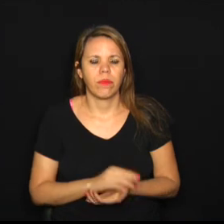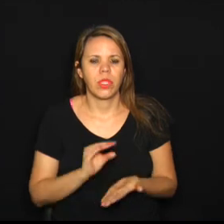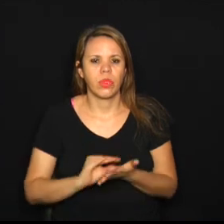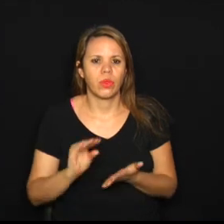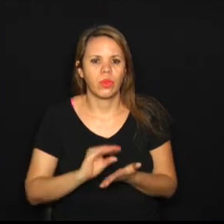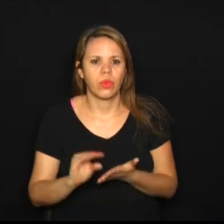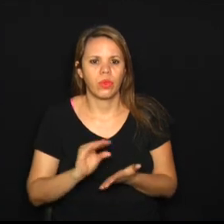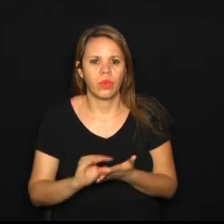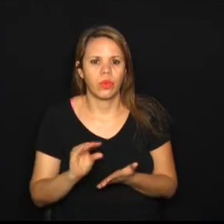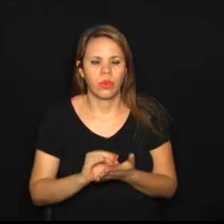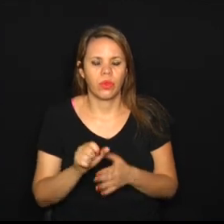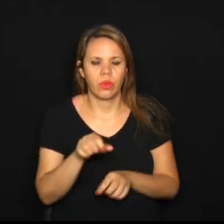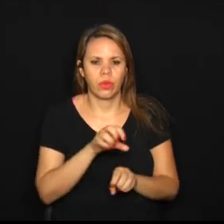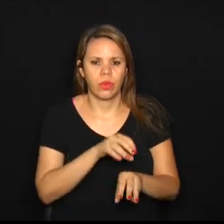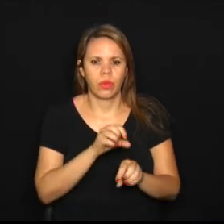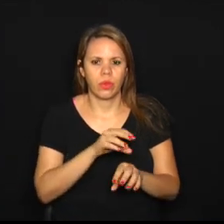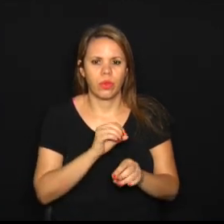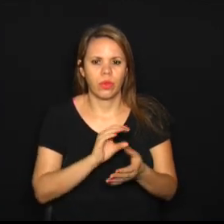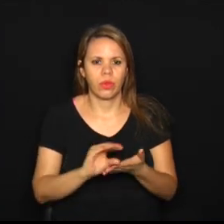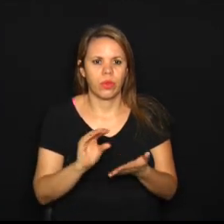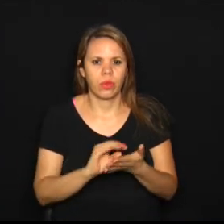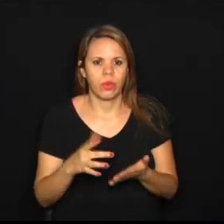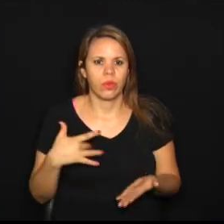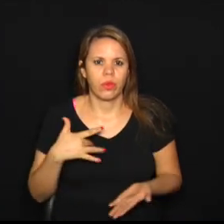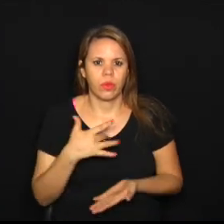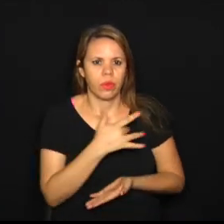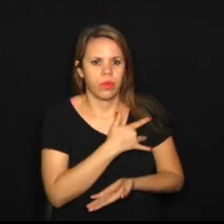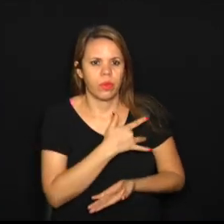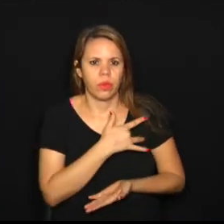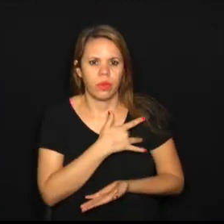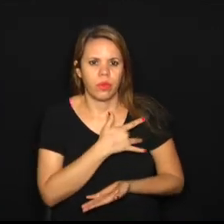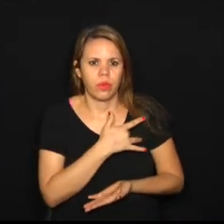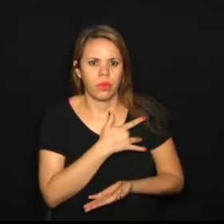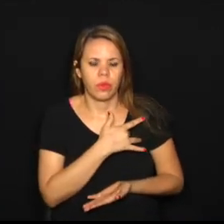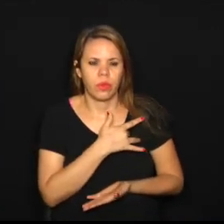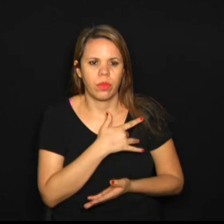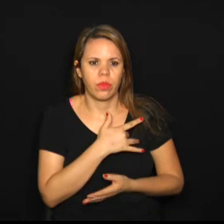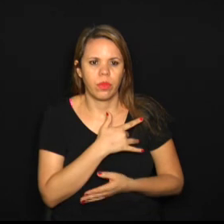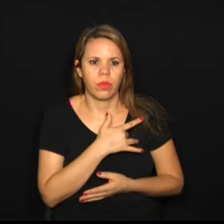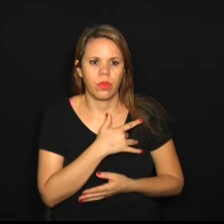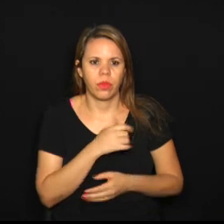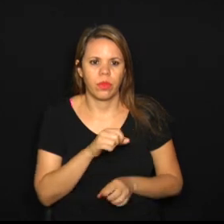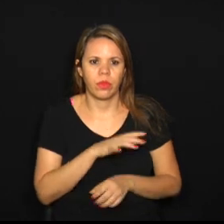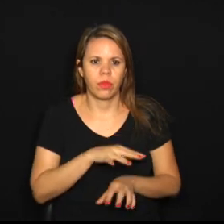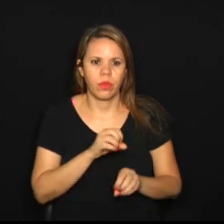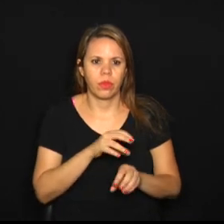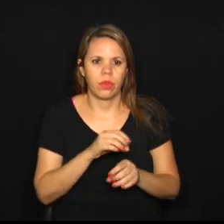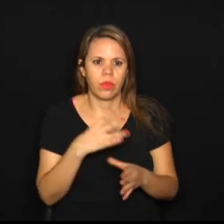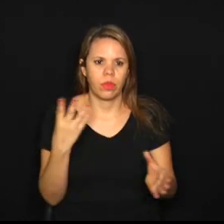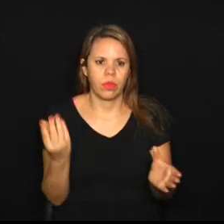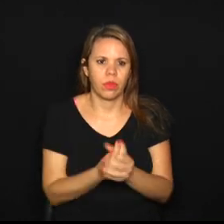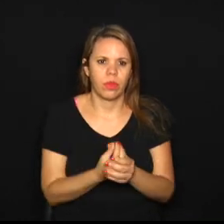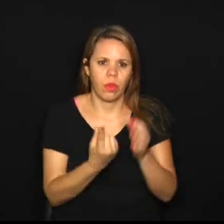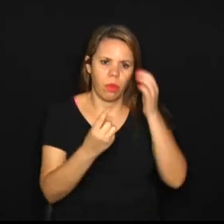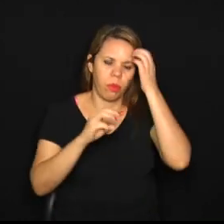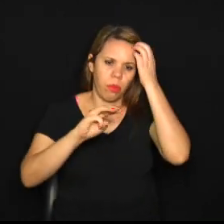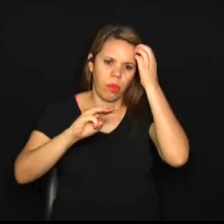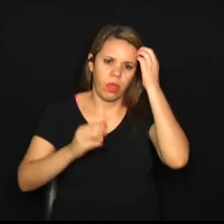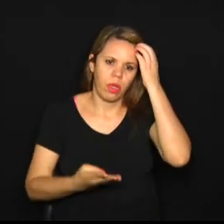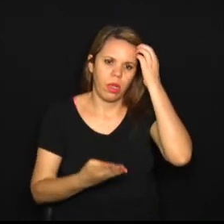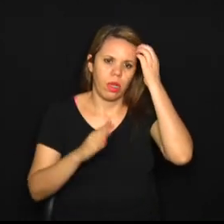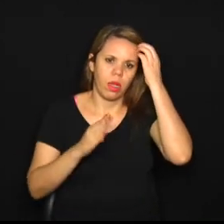Investimentos na área da educação e da saúde. Na área da educação, foram aplicados